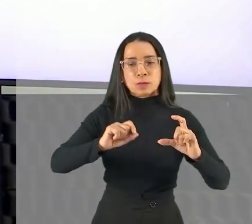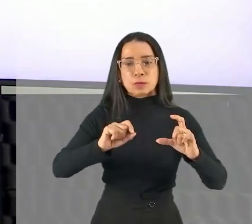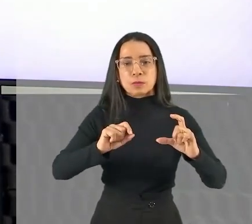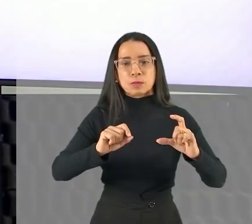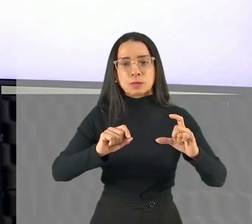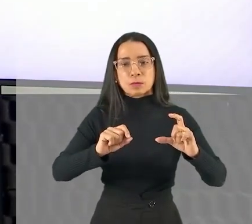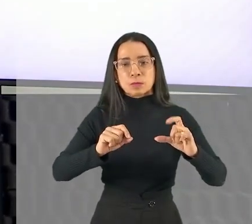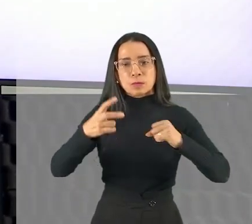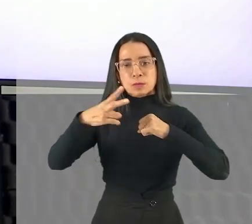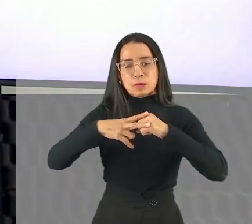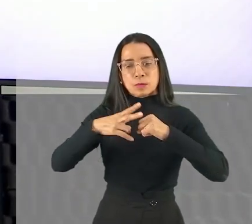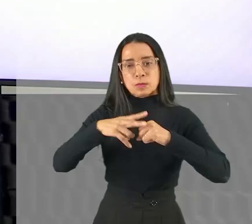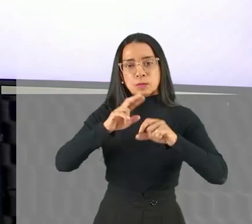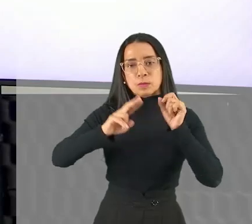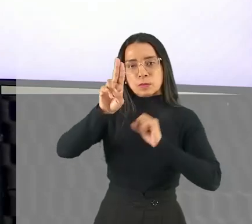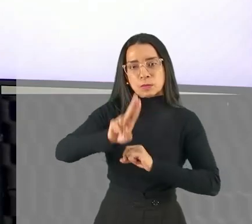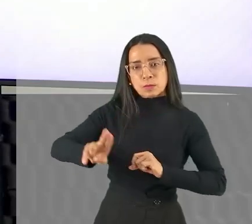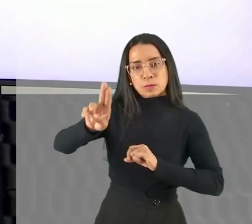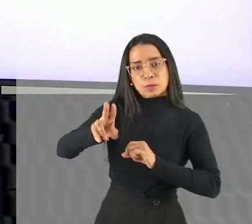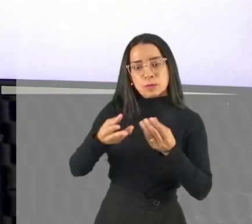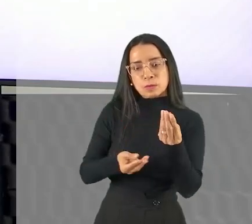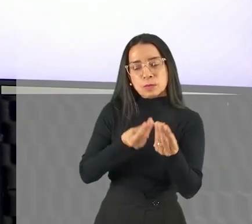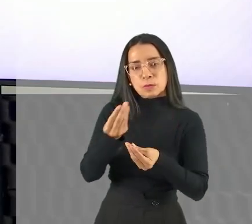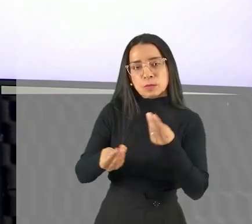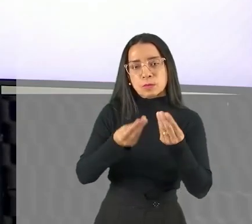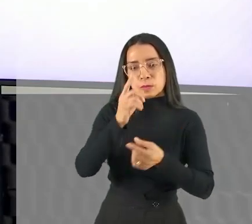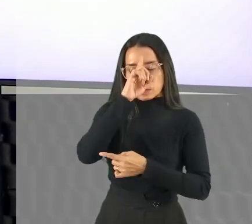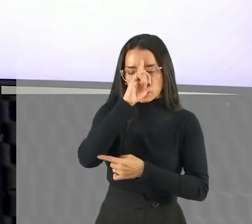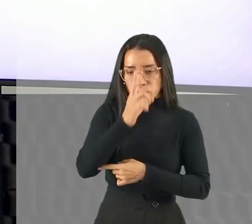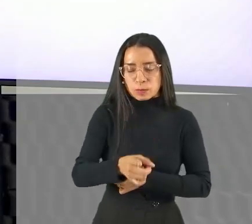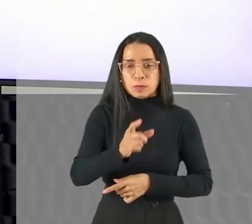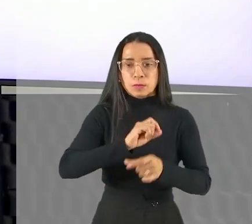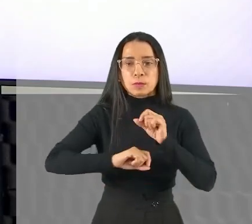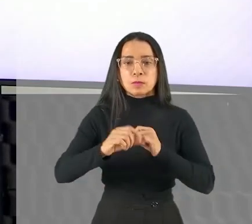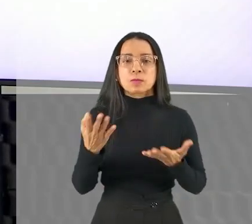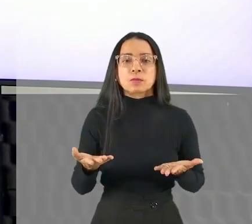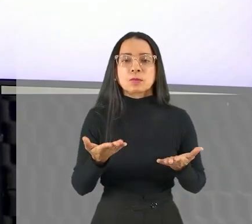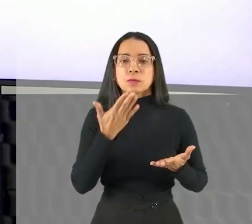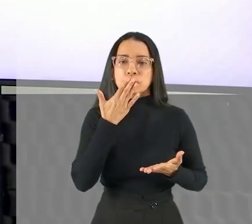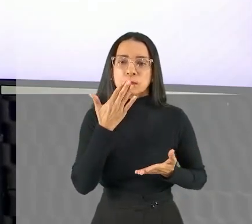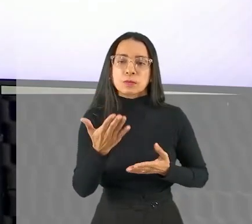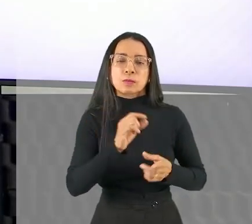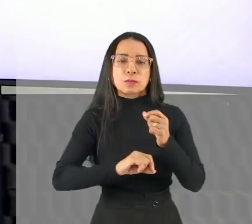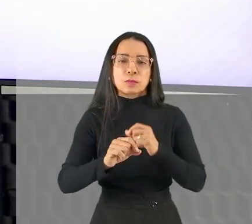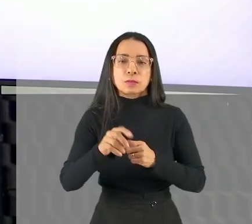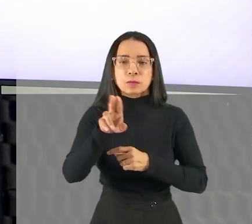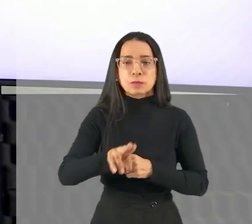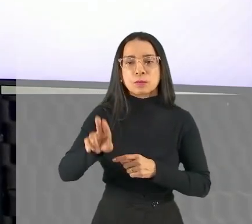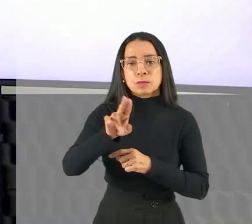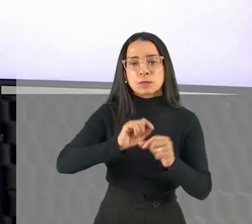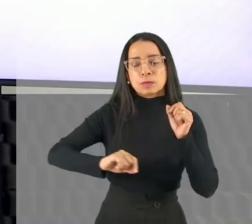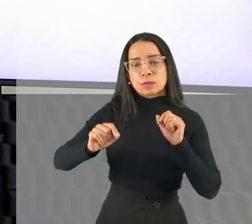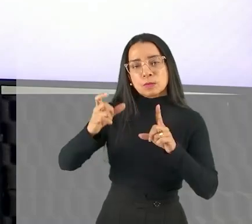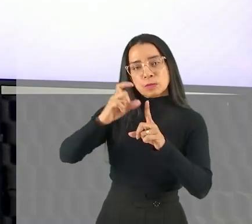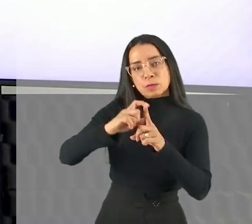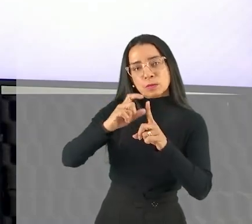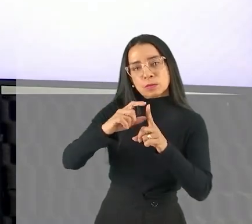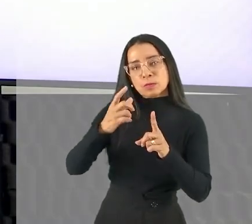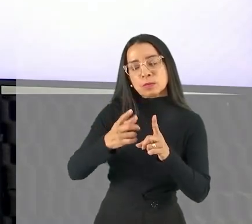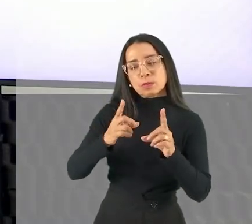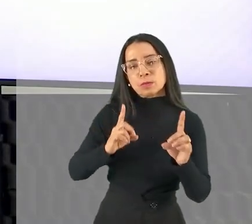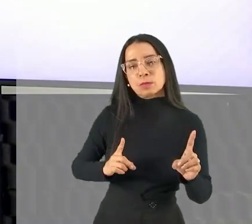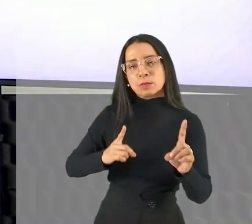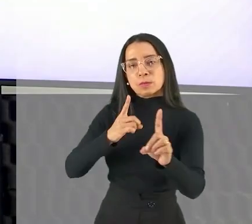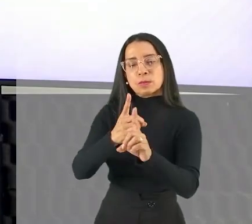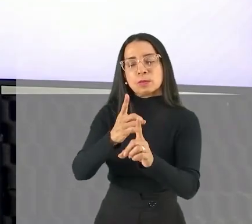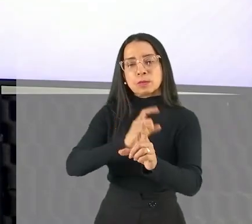um verbo utilizado dessa forma imperativa, querendo dar uma ordem, pedido, quando a gente utiliza a palavra descubra, né? Então,